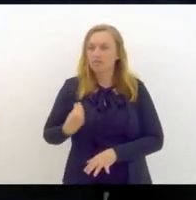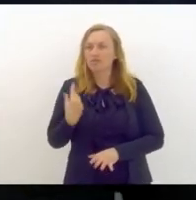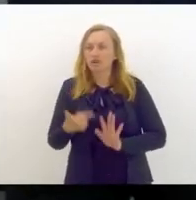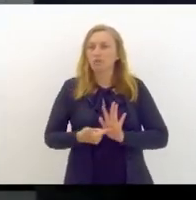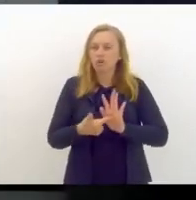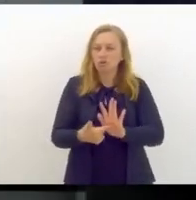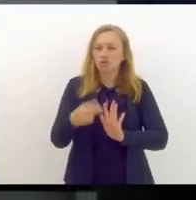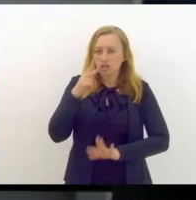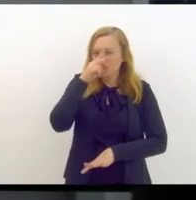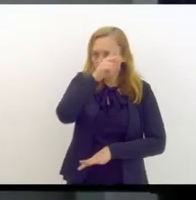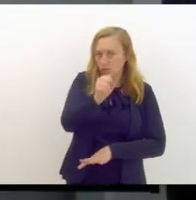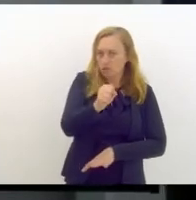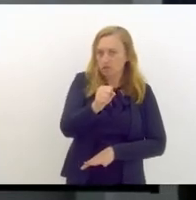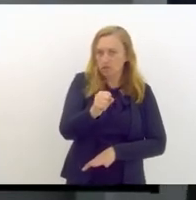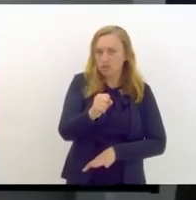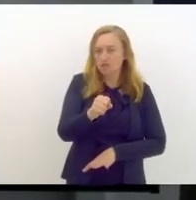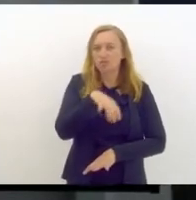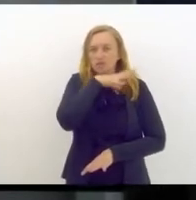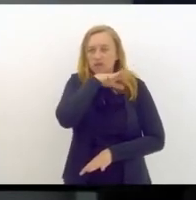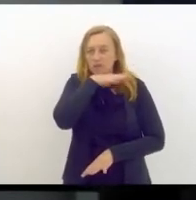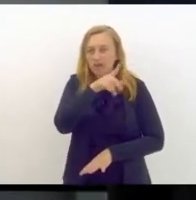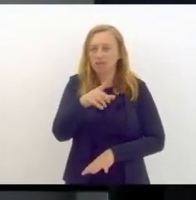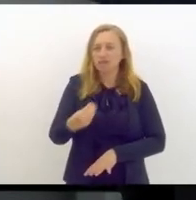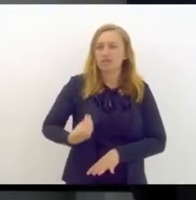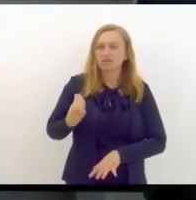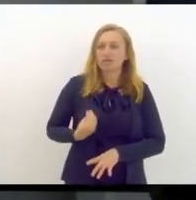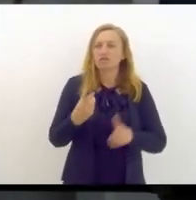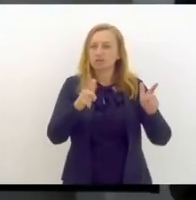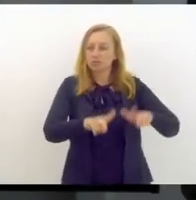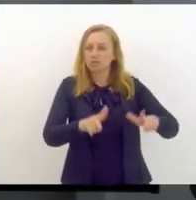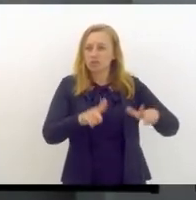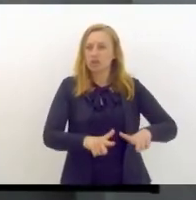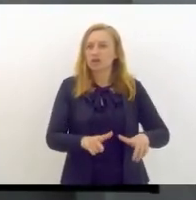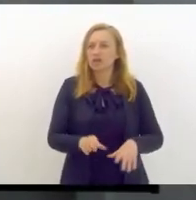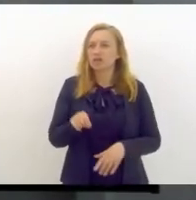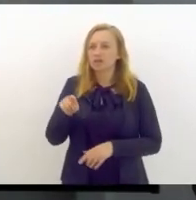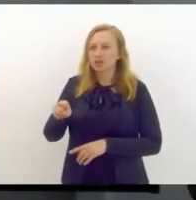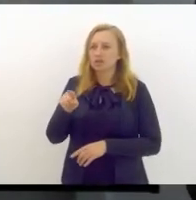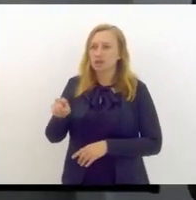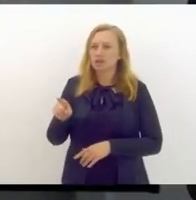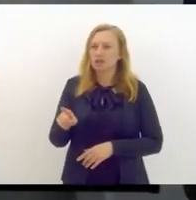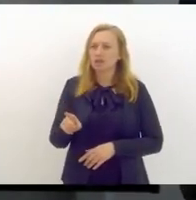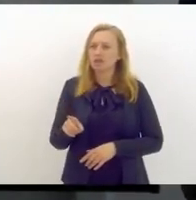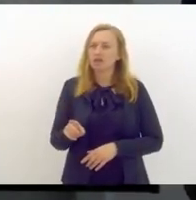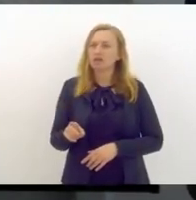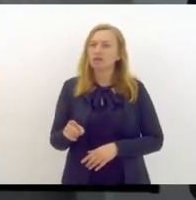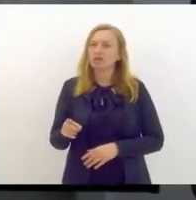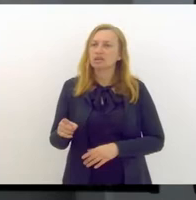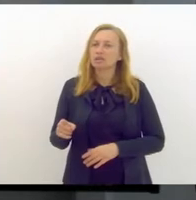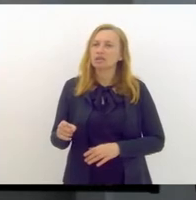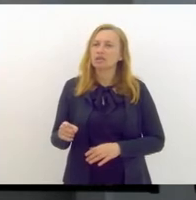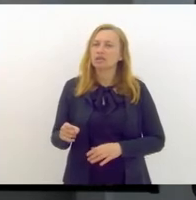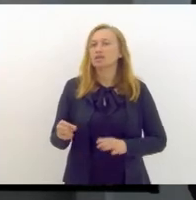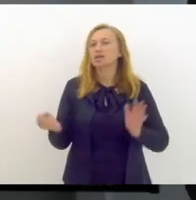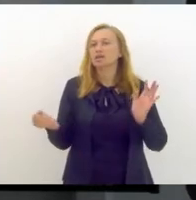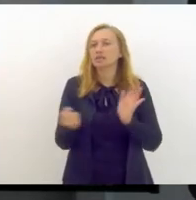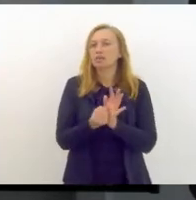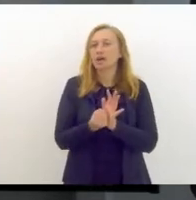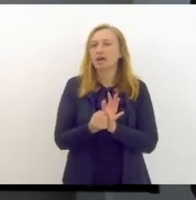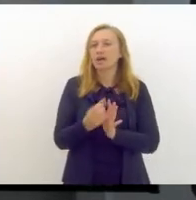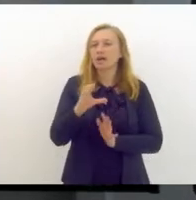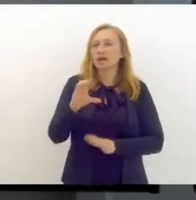mostrando a força das espécies nativas que estão ali. Tá? E esse aqui é o nosso símbolo, está na nossa logomarca, Cágado do